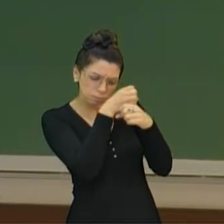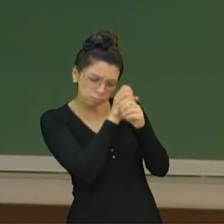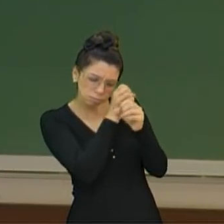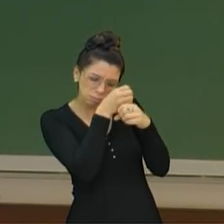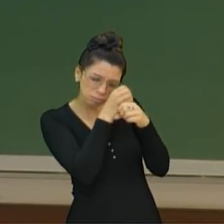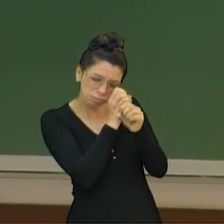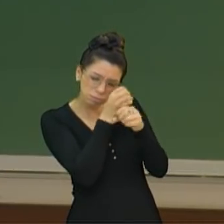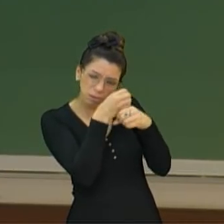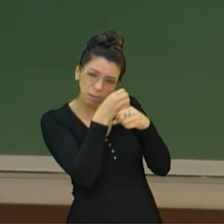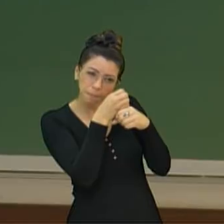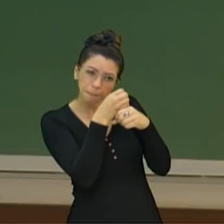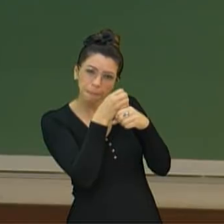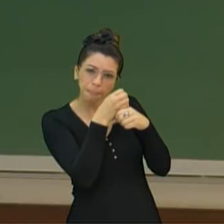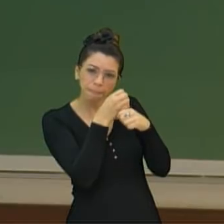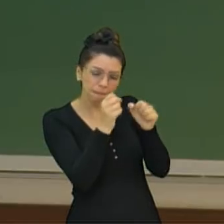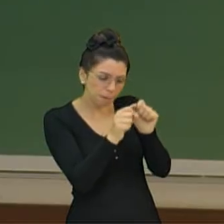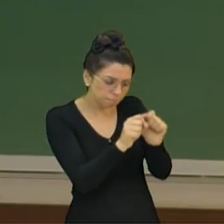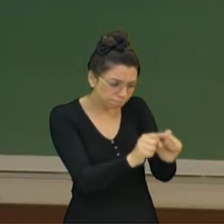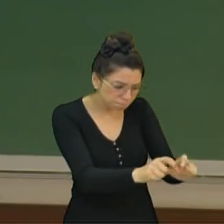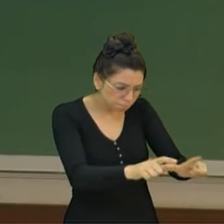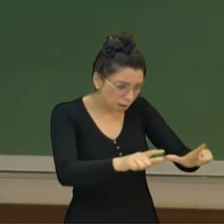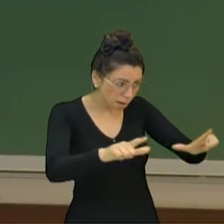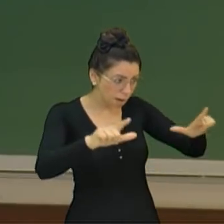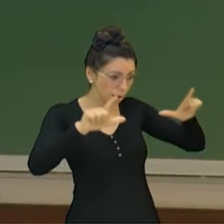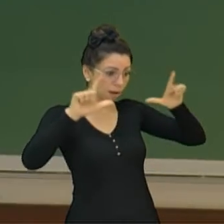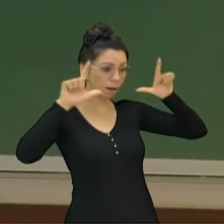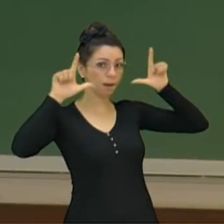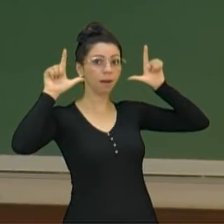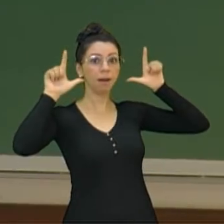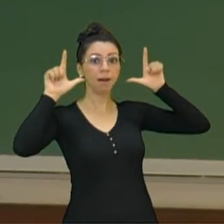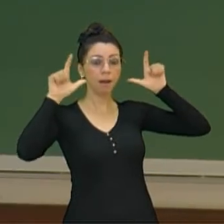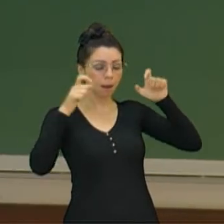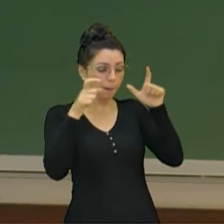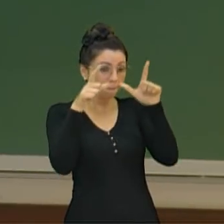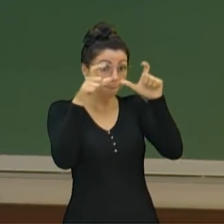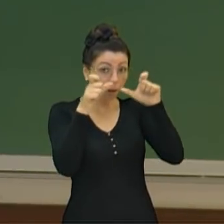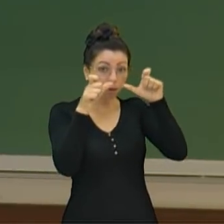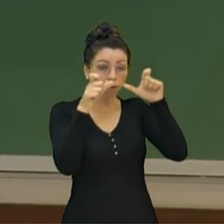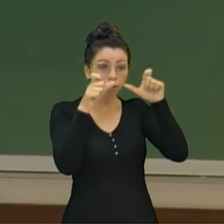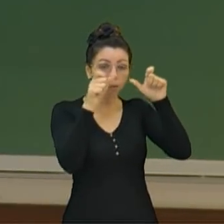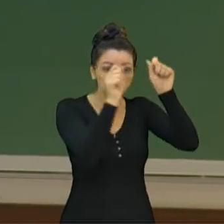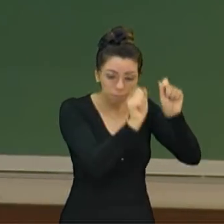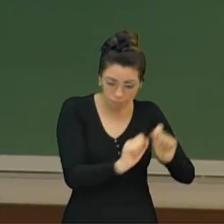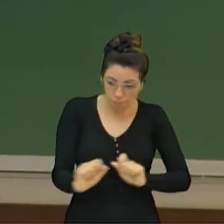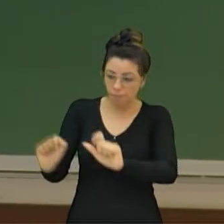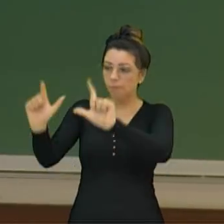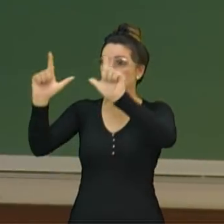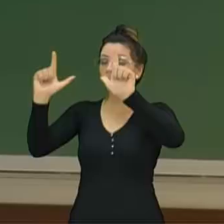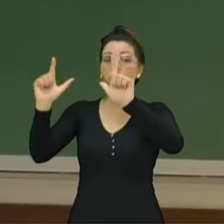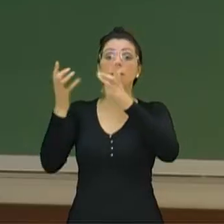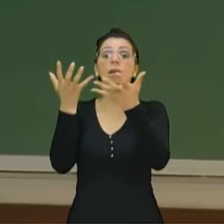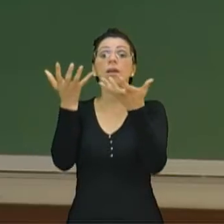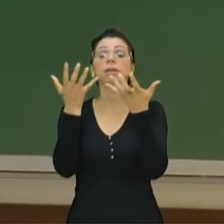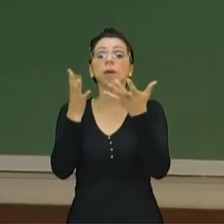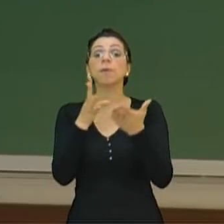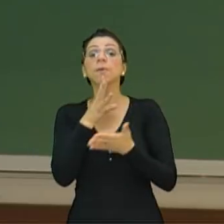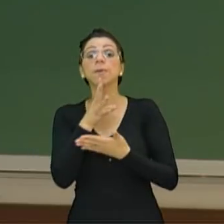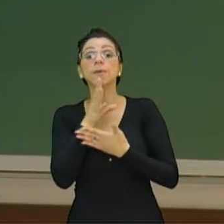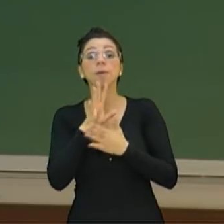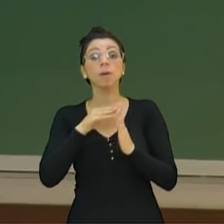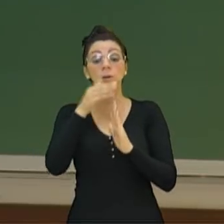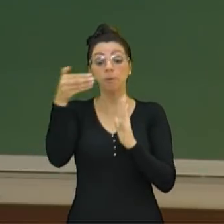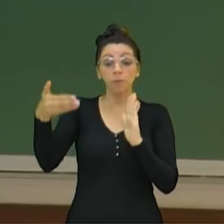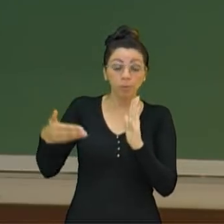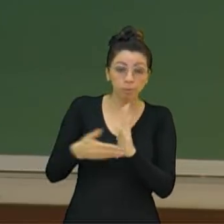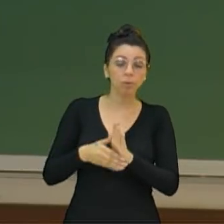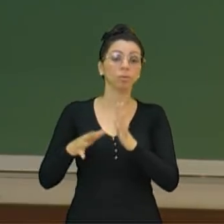lá no microscópio, amplia essa célula, o neurônio, tira essa foto. E eles querem mapear e conhecer todos